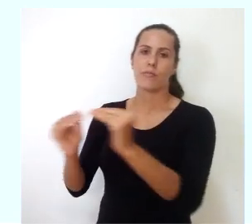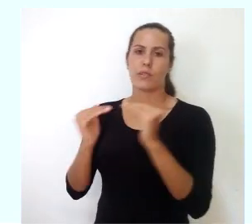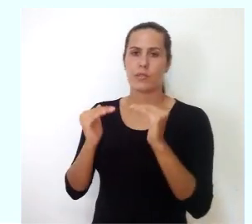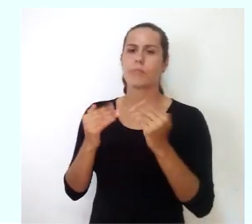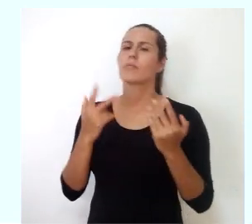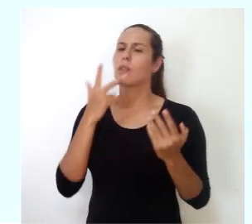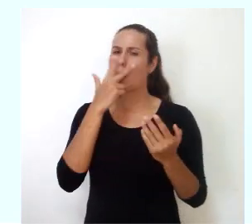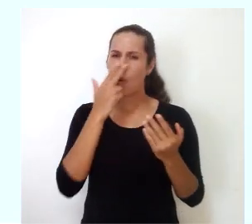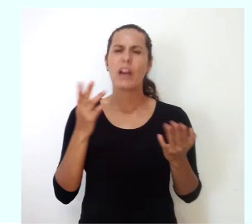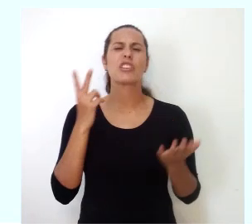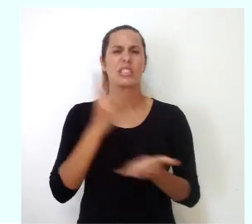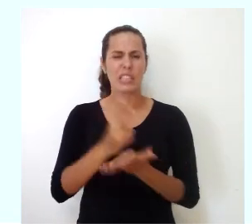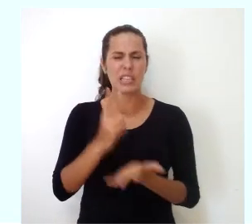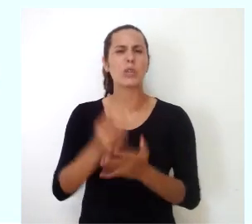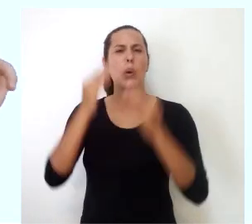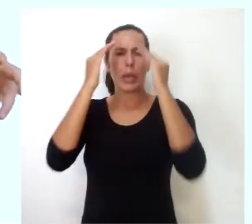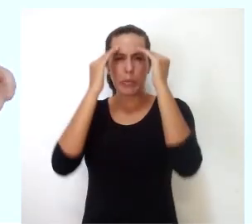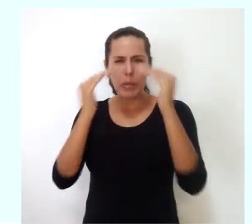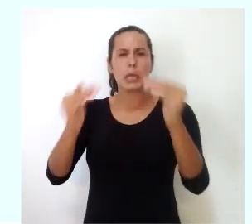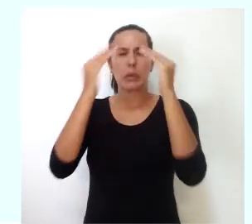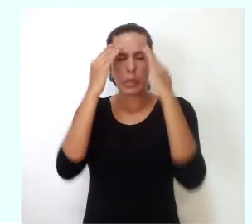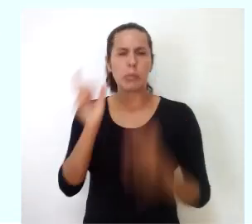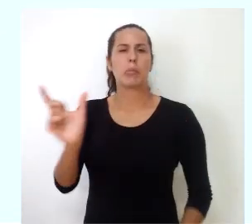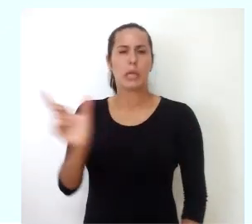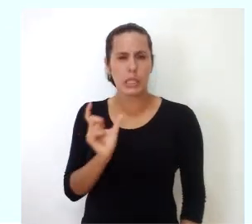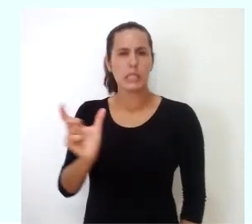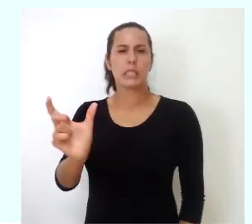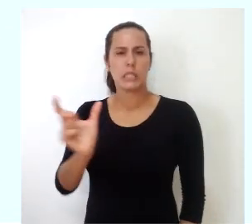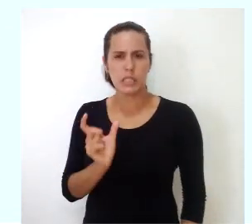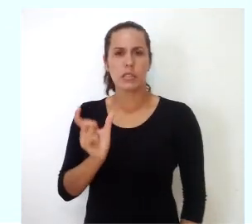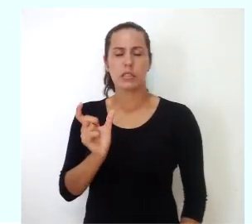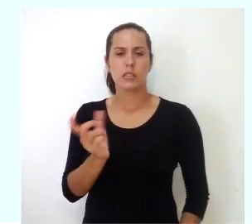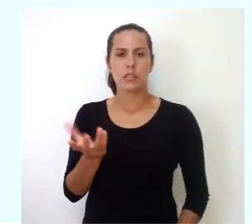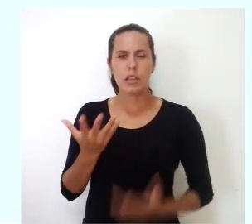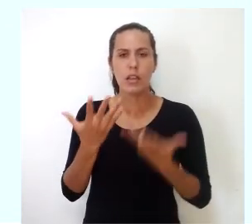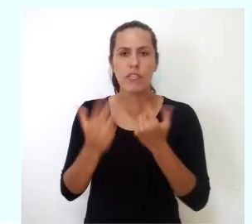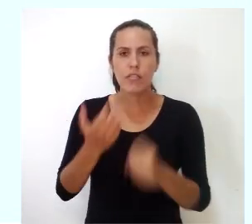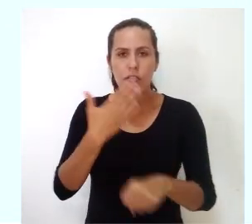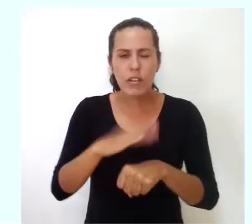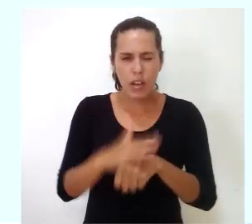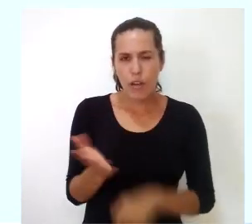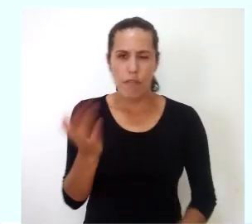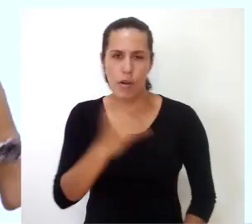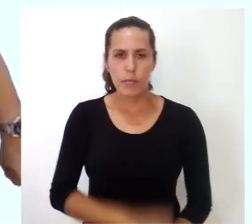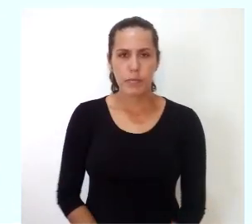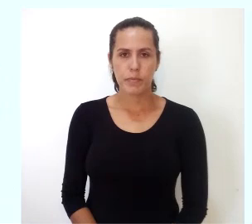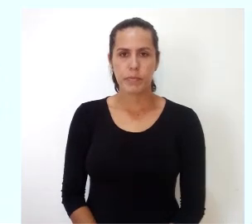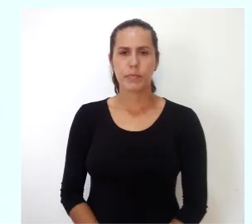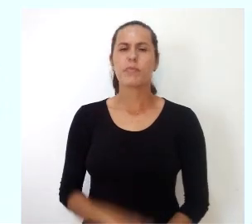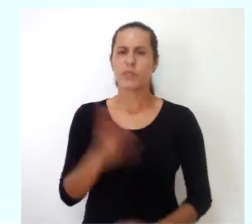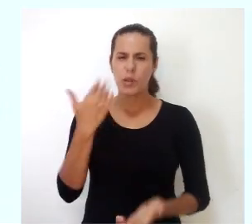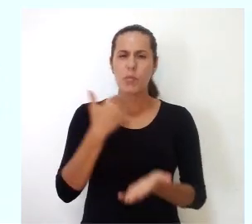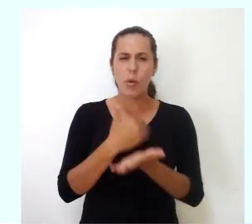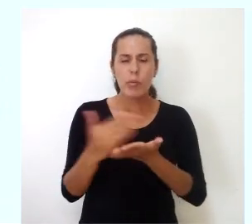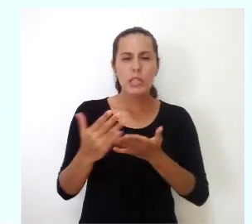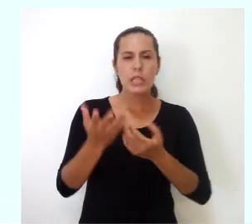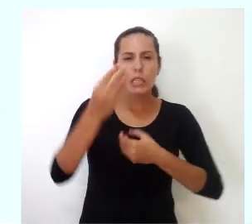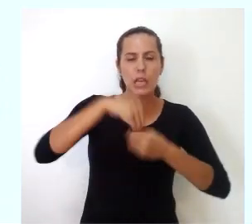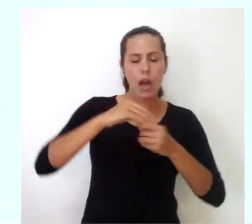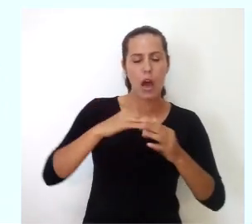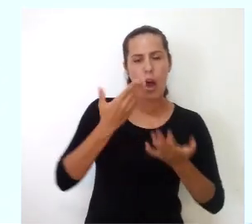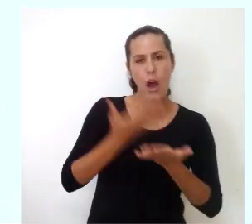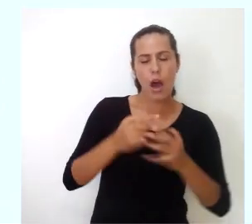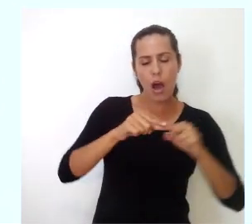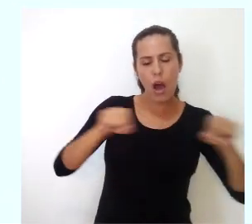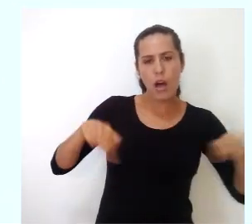a palavra respeito, vamos colocá-lo em prática, certo? Vamos fazer um debate em sala de aula, vamos conversar com